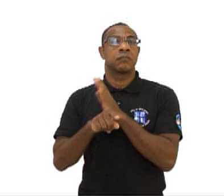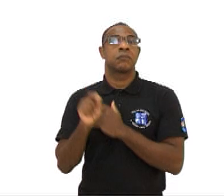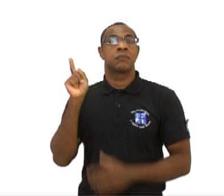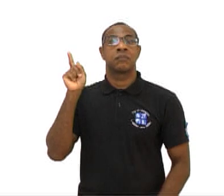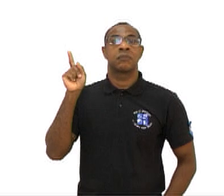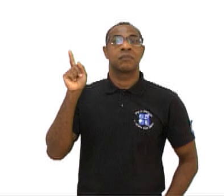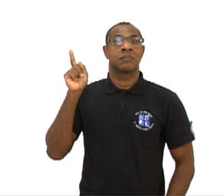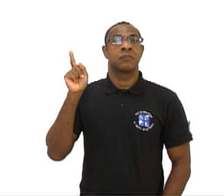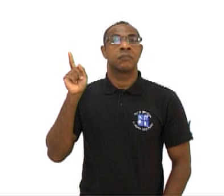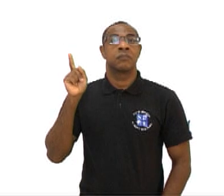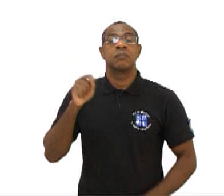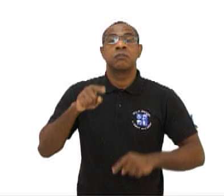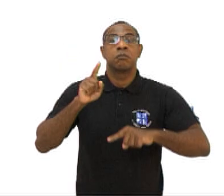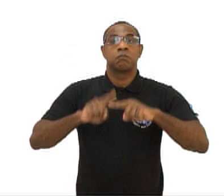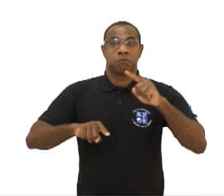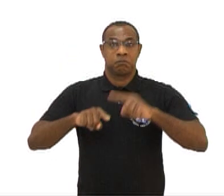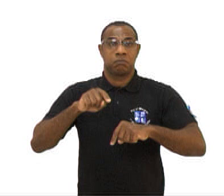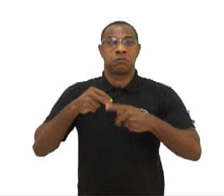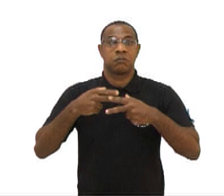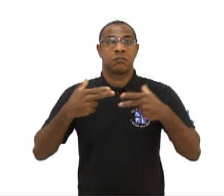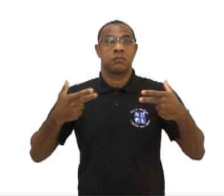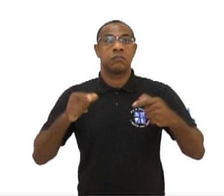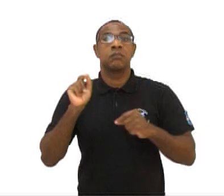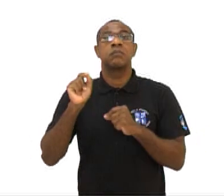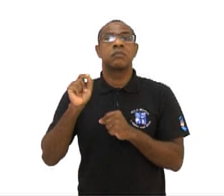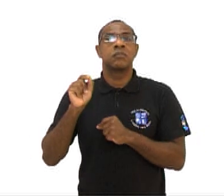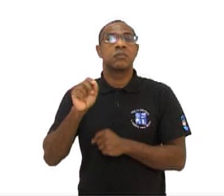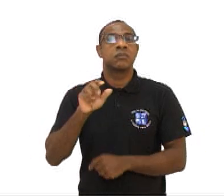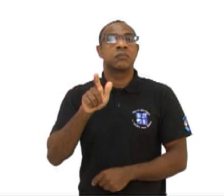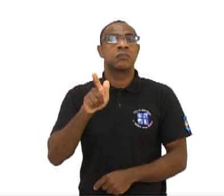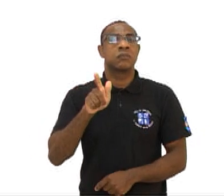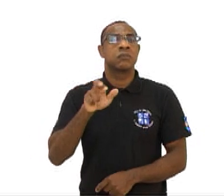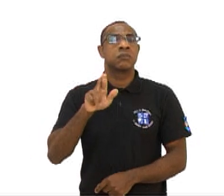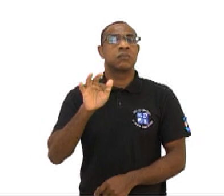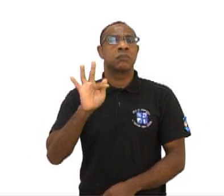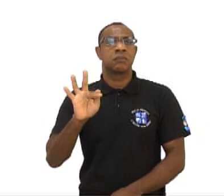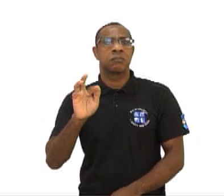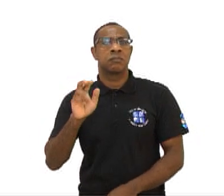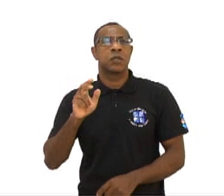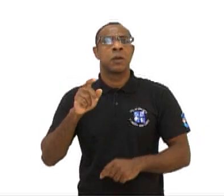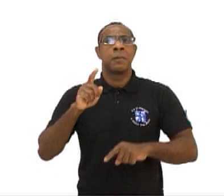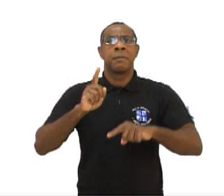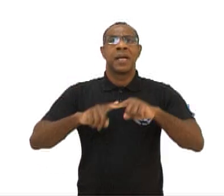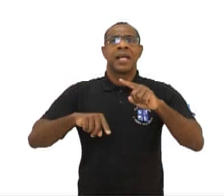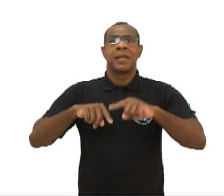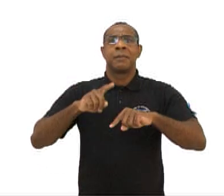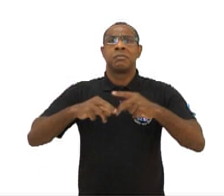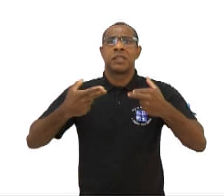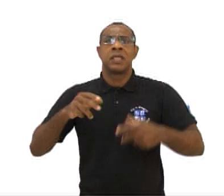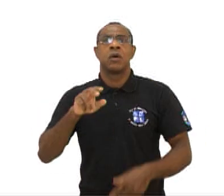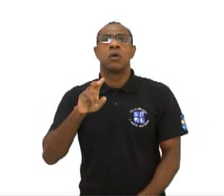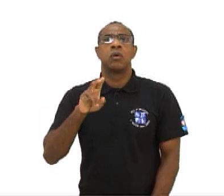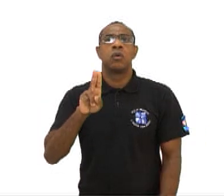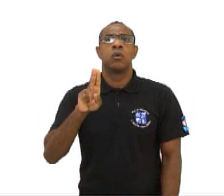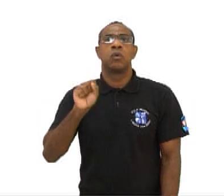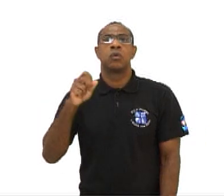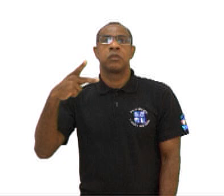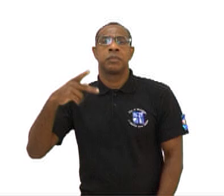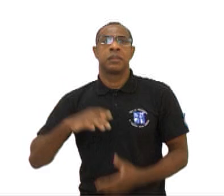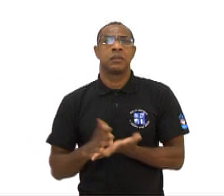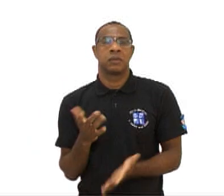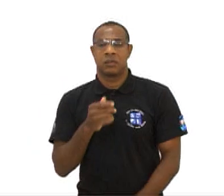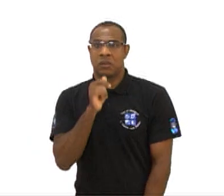ele surgiu de um material chamado Graph, né, lá do material da USP, que diz o seguinte, um